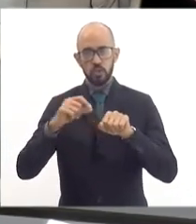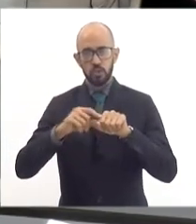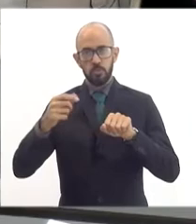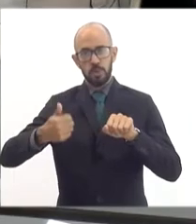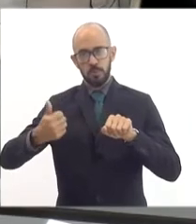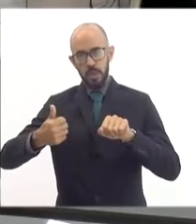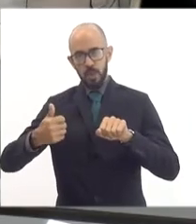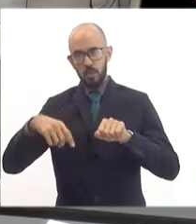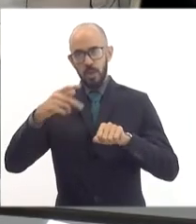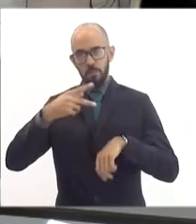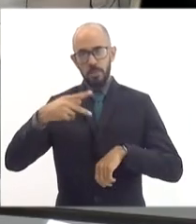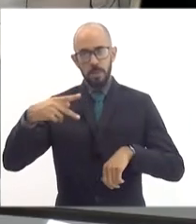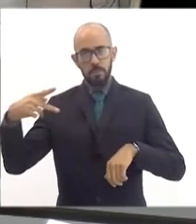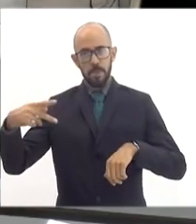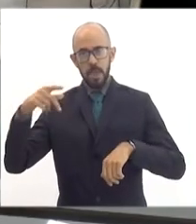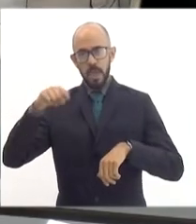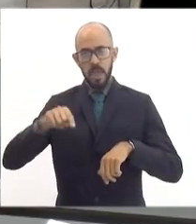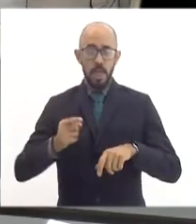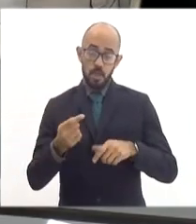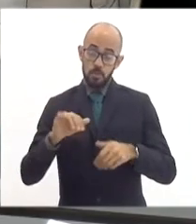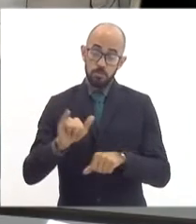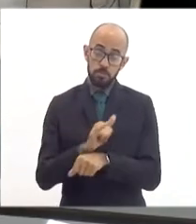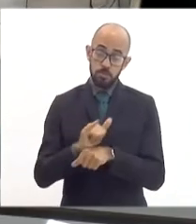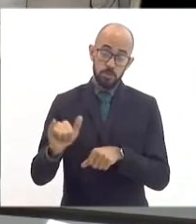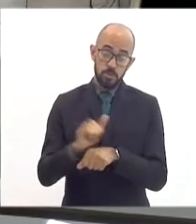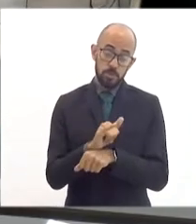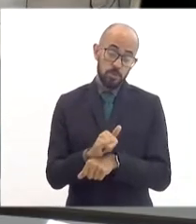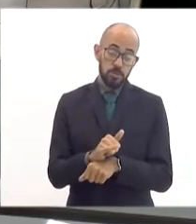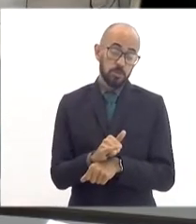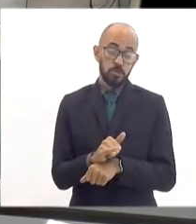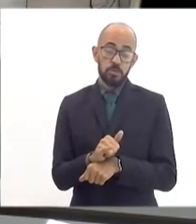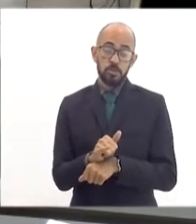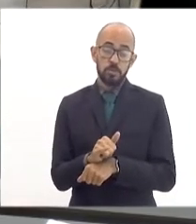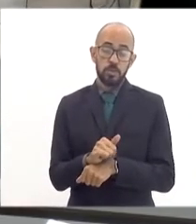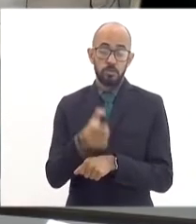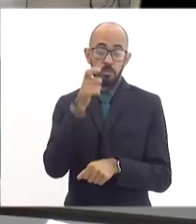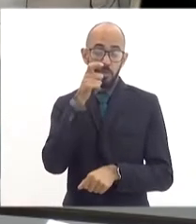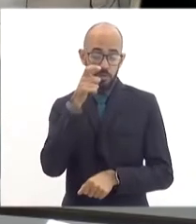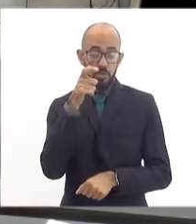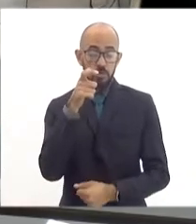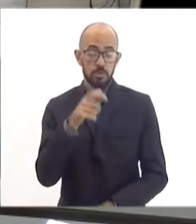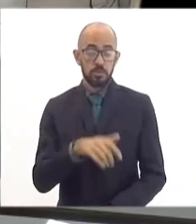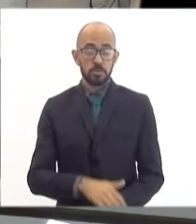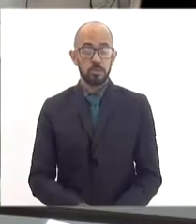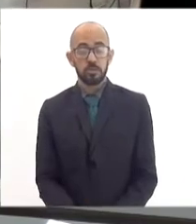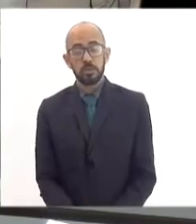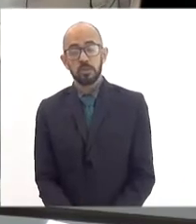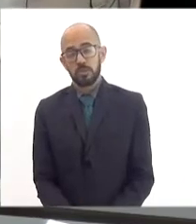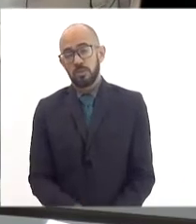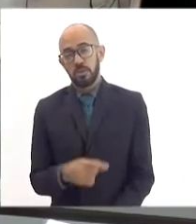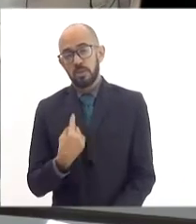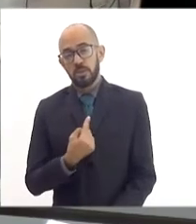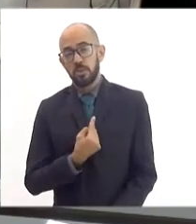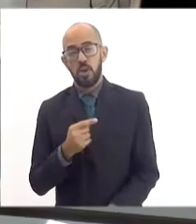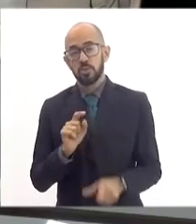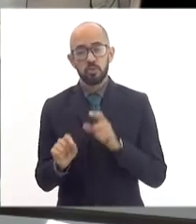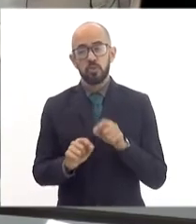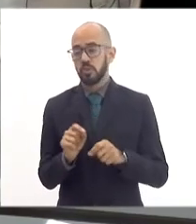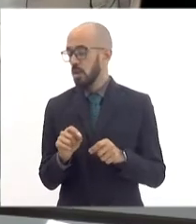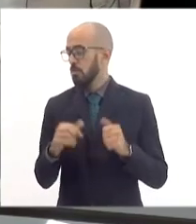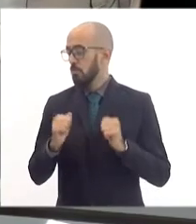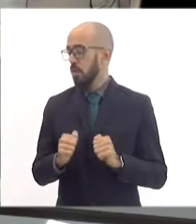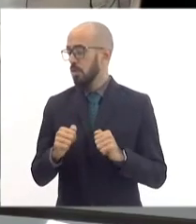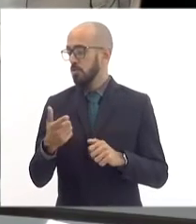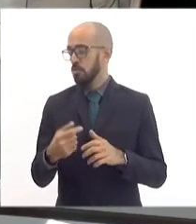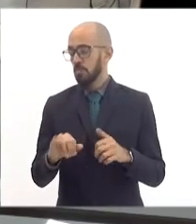das alternativas bastante interessante e que nós podemos